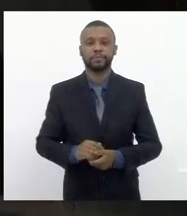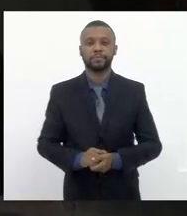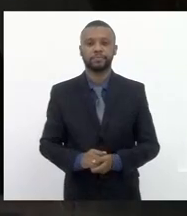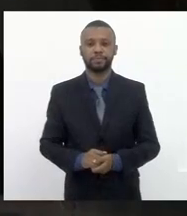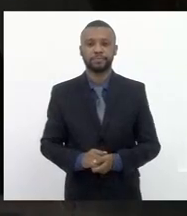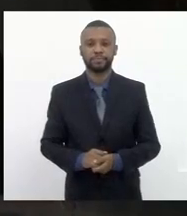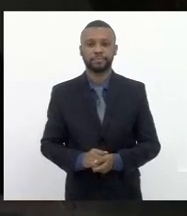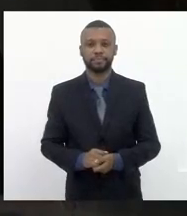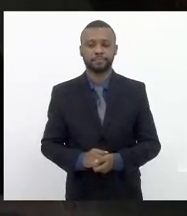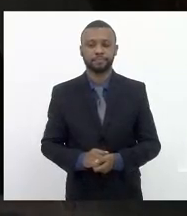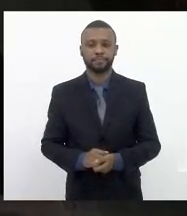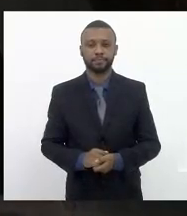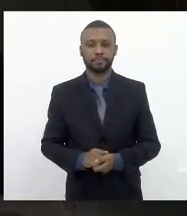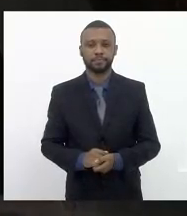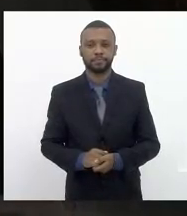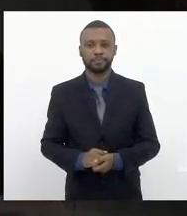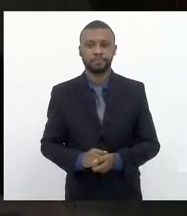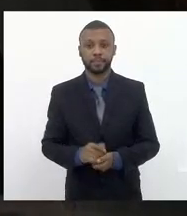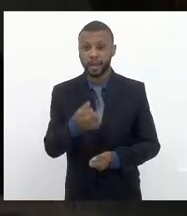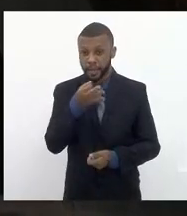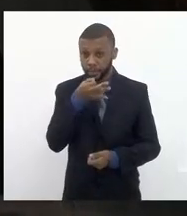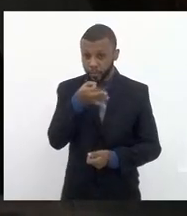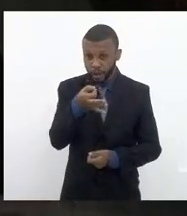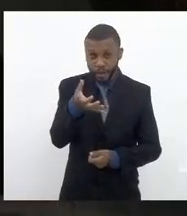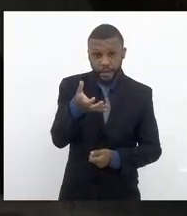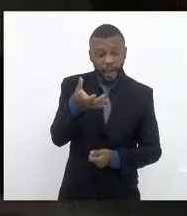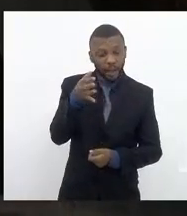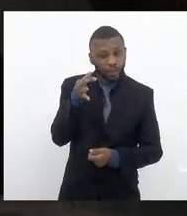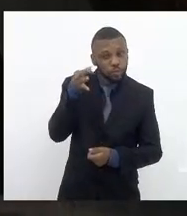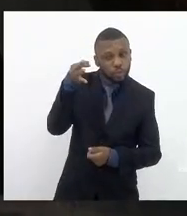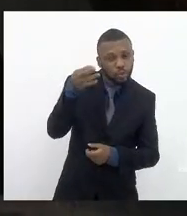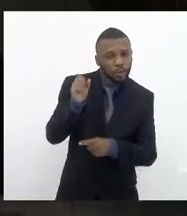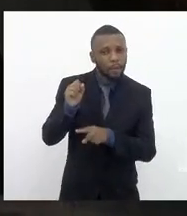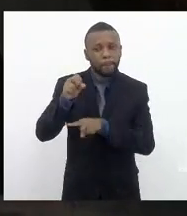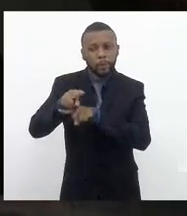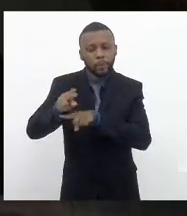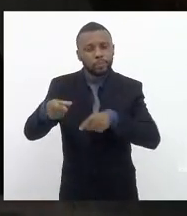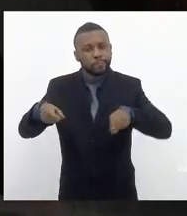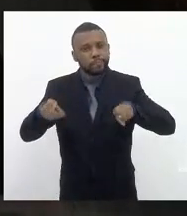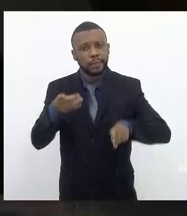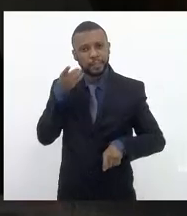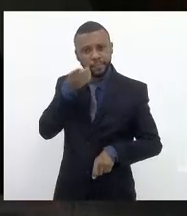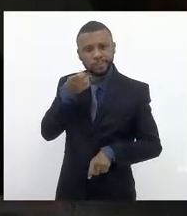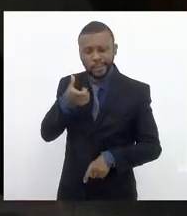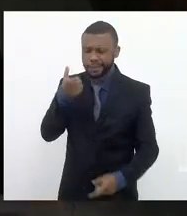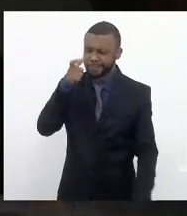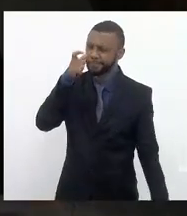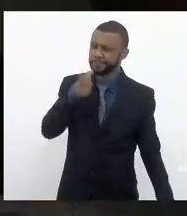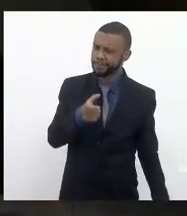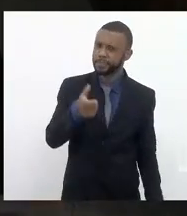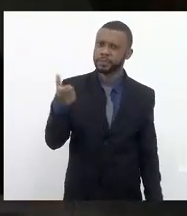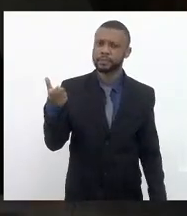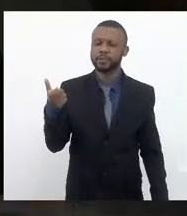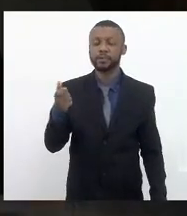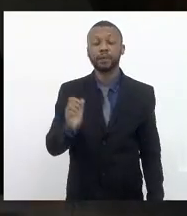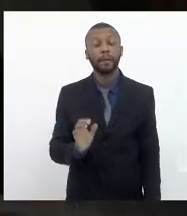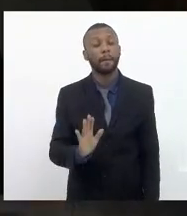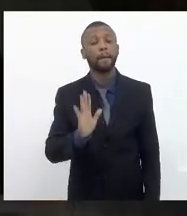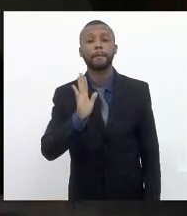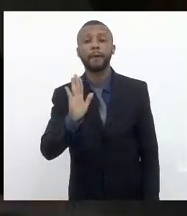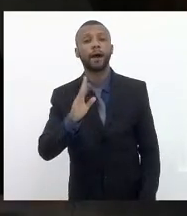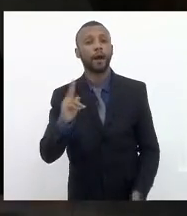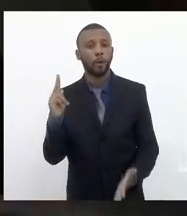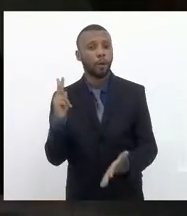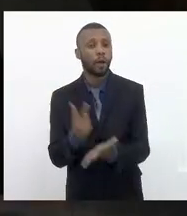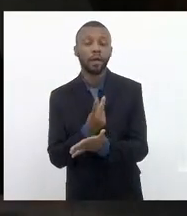e receber crítica de quem tem pretende ser Deputado interessante é mas